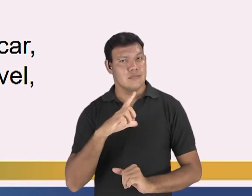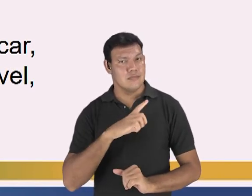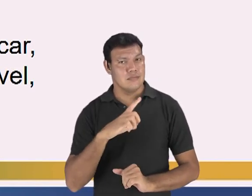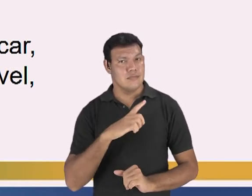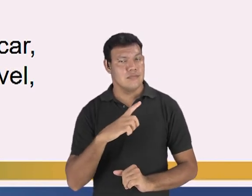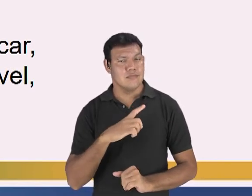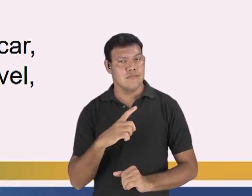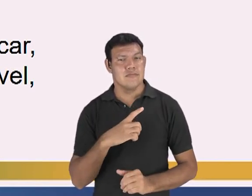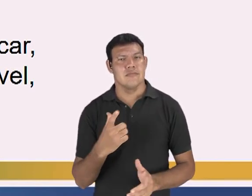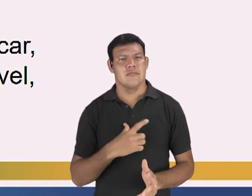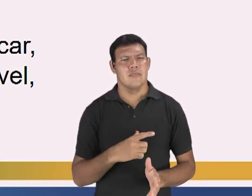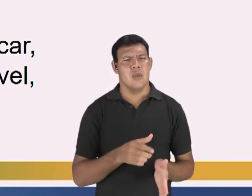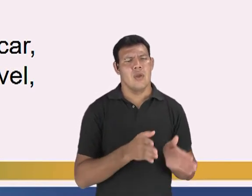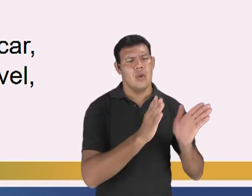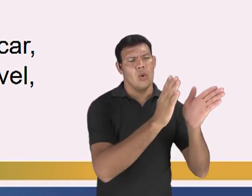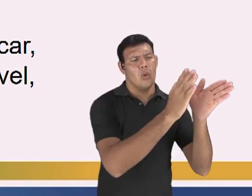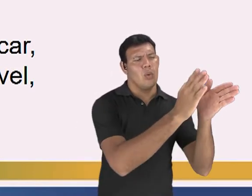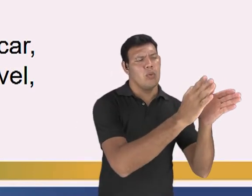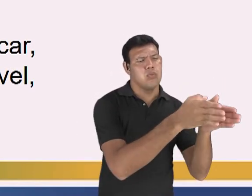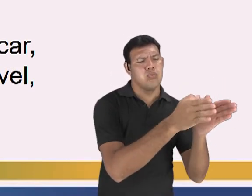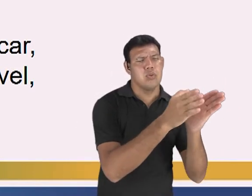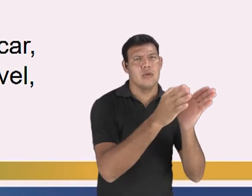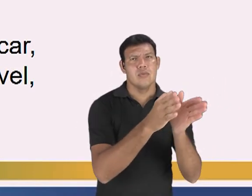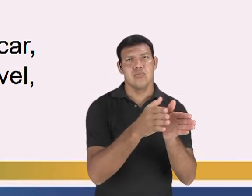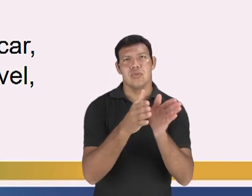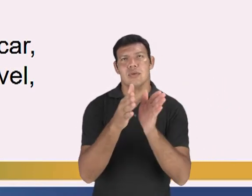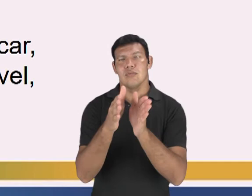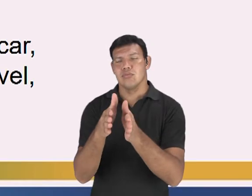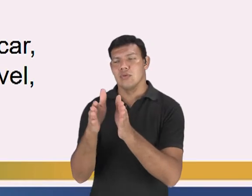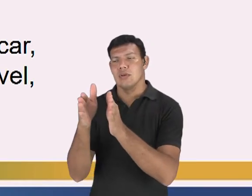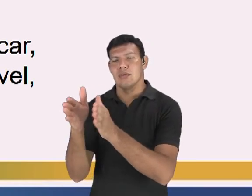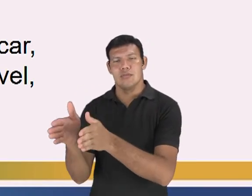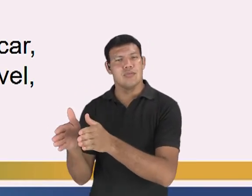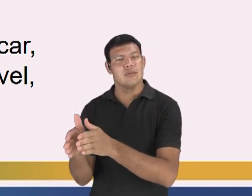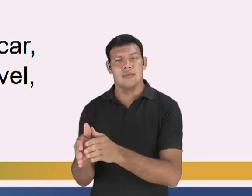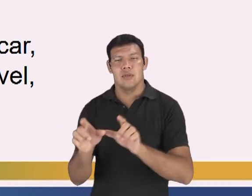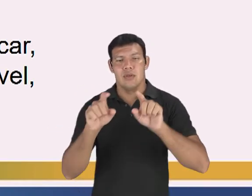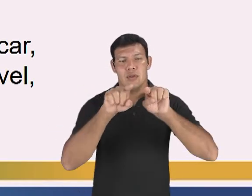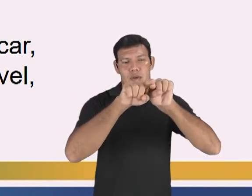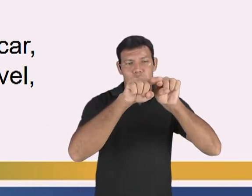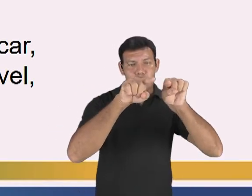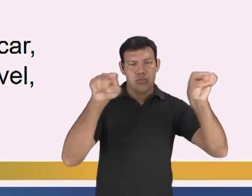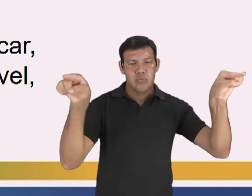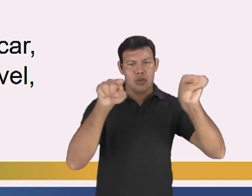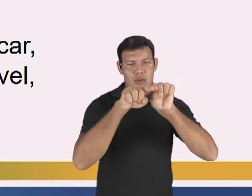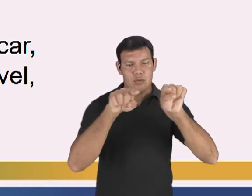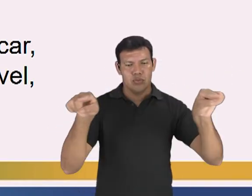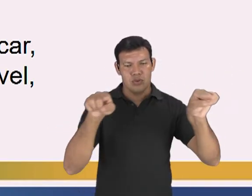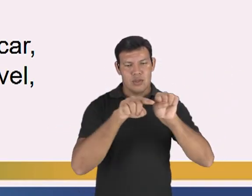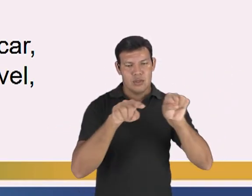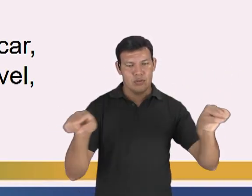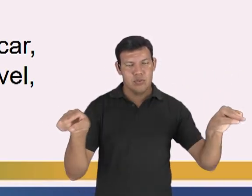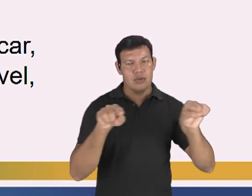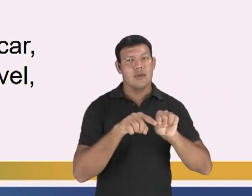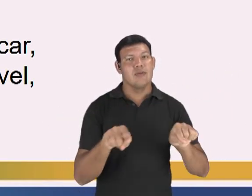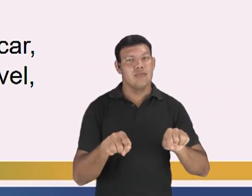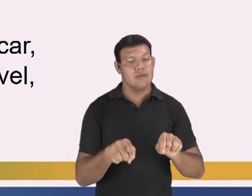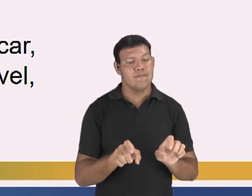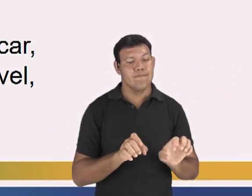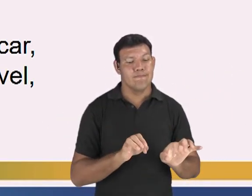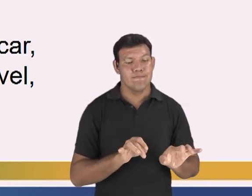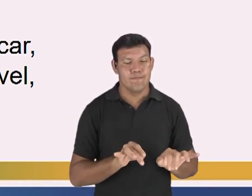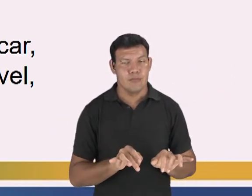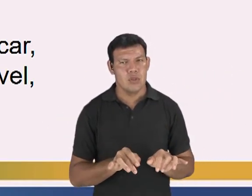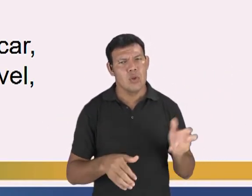notas uma em cima da outra, na mesma vertical. Ou seja, quando eu vou tocar essas notas, eu